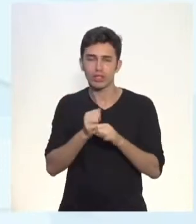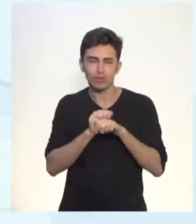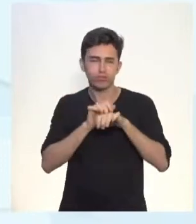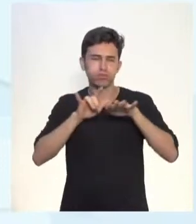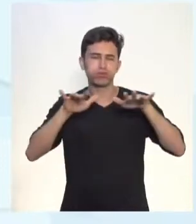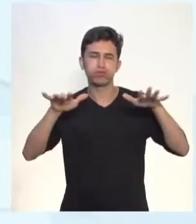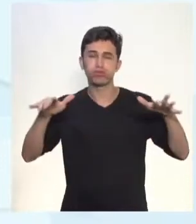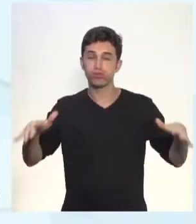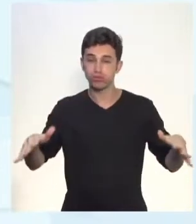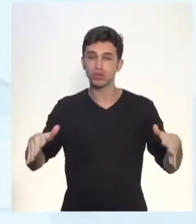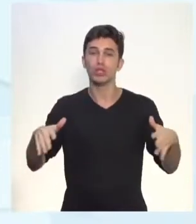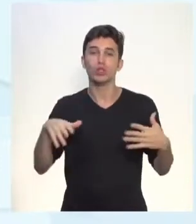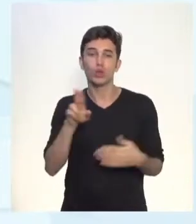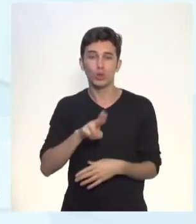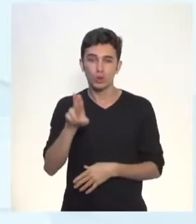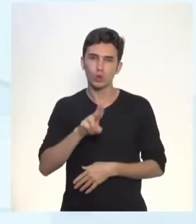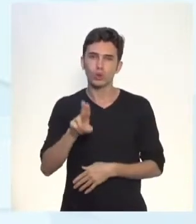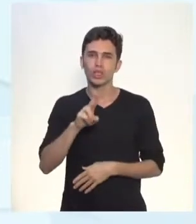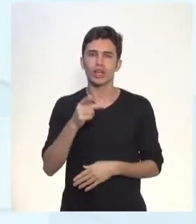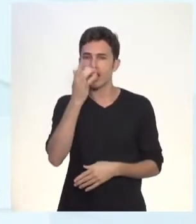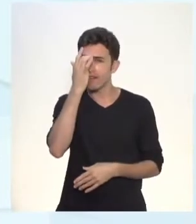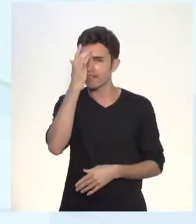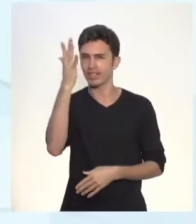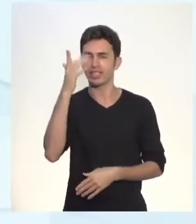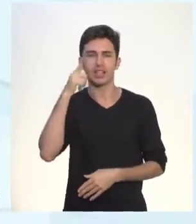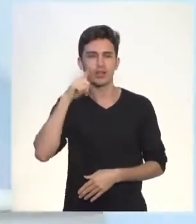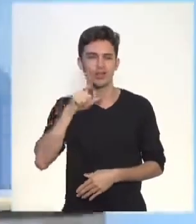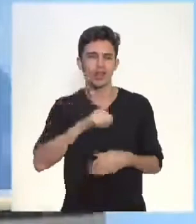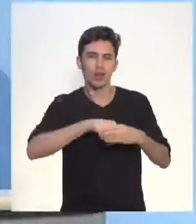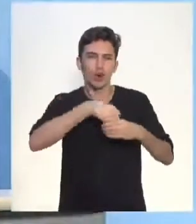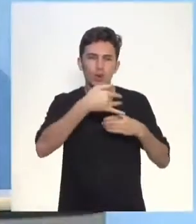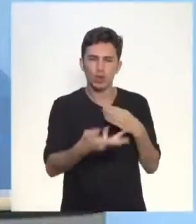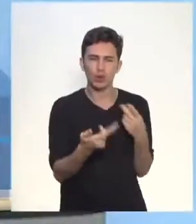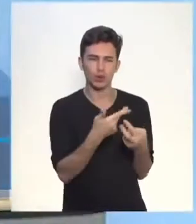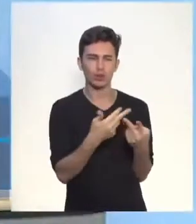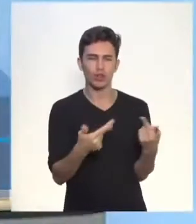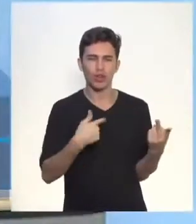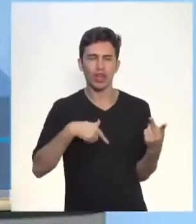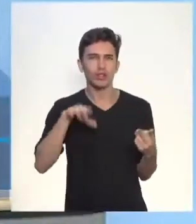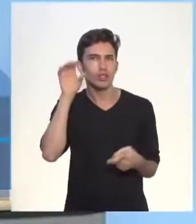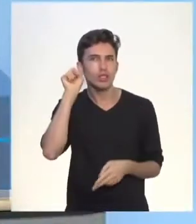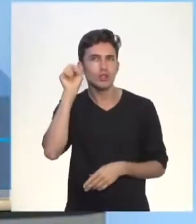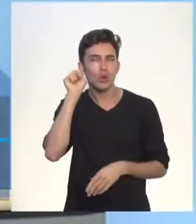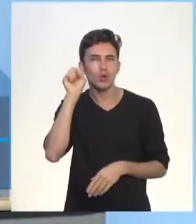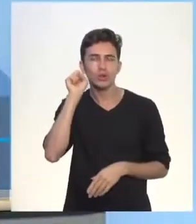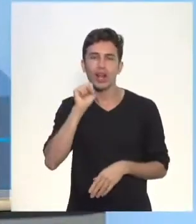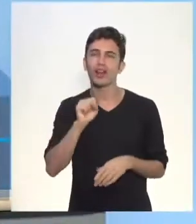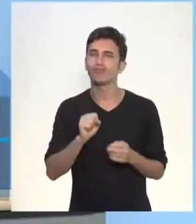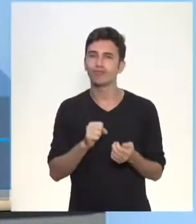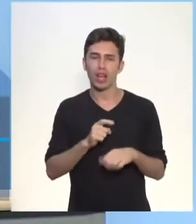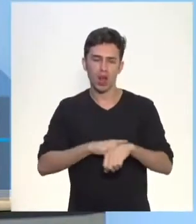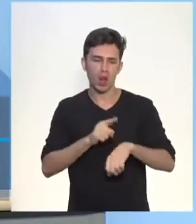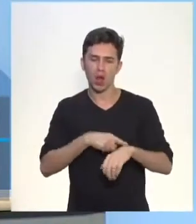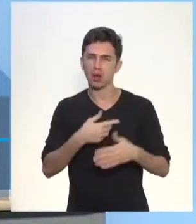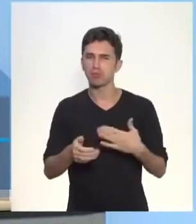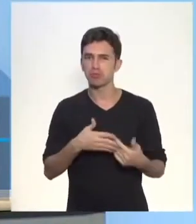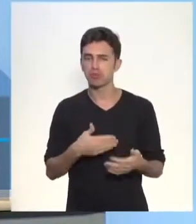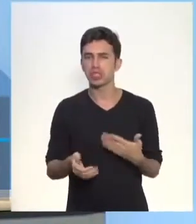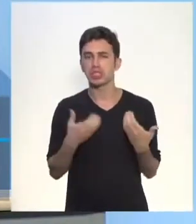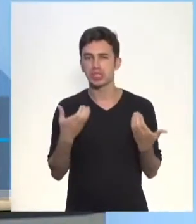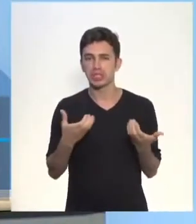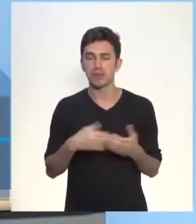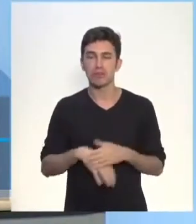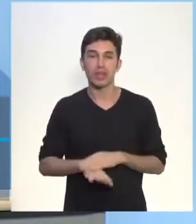conteúdos diversos e no momento que quisermos. Ou seja, nós vamos entender hoje um poema, mas ele está